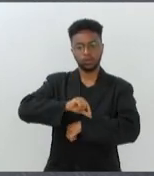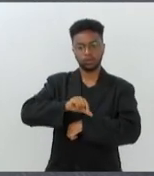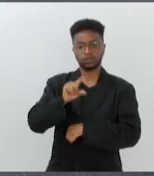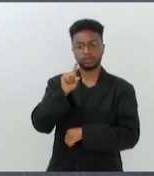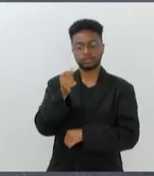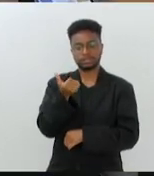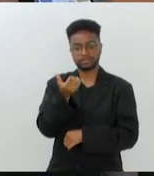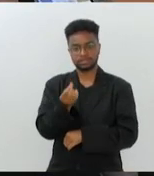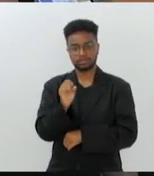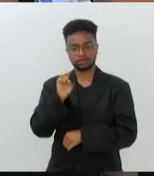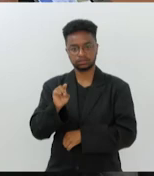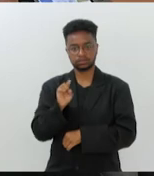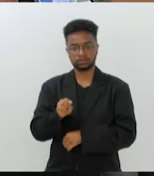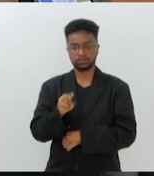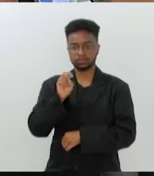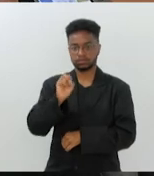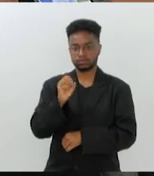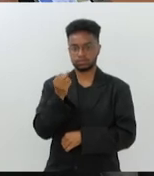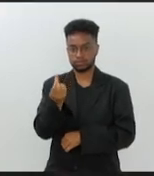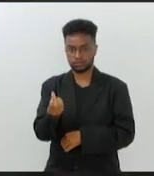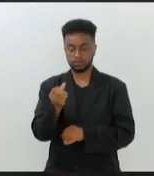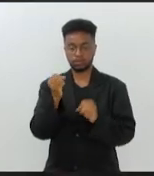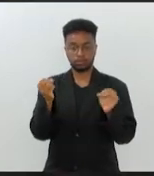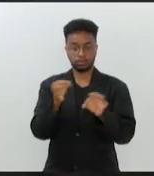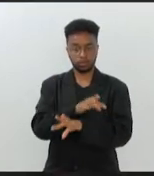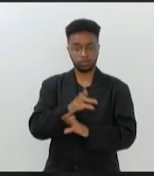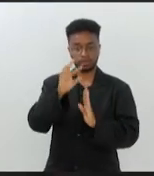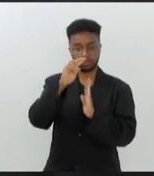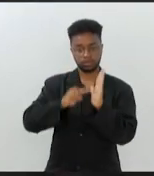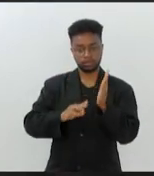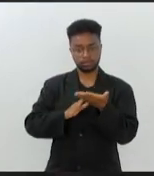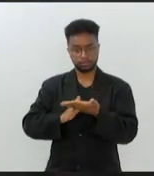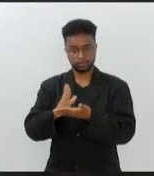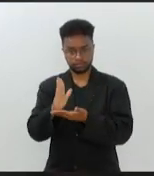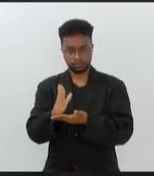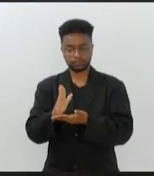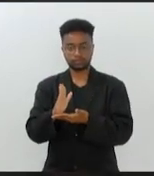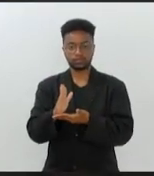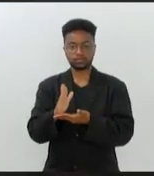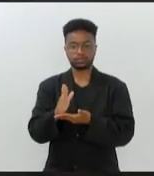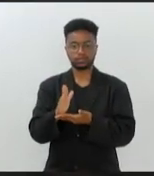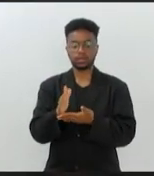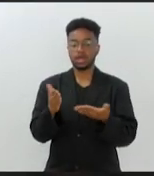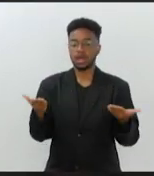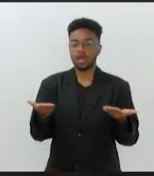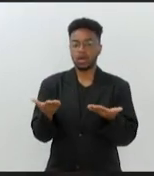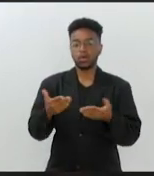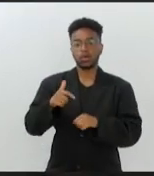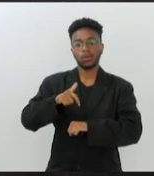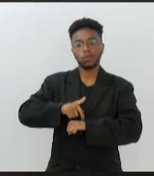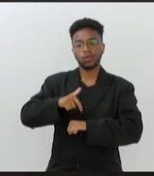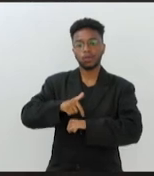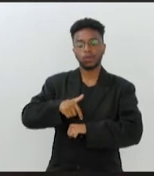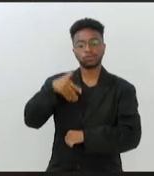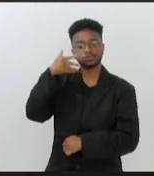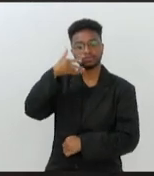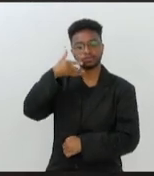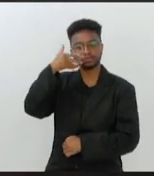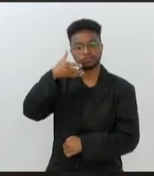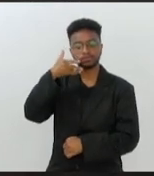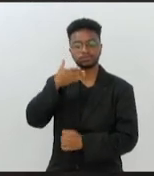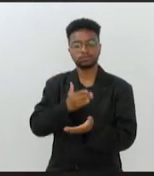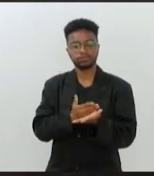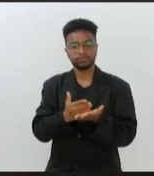e 6 minutos. Lida e aprovada a ata, passa-se ao